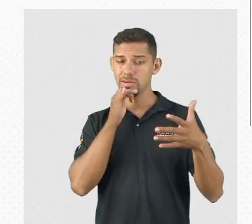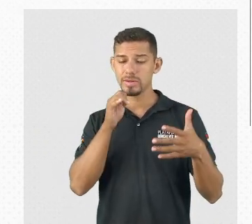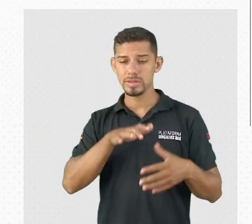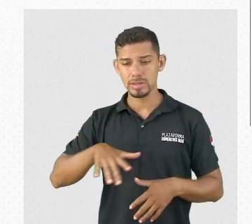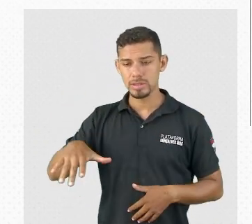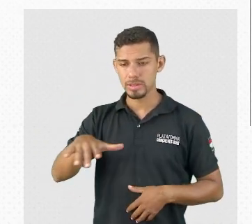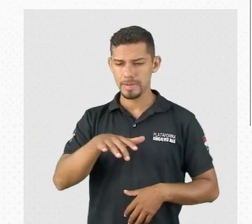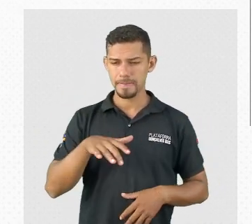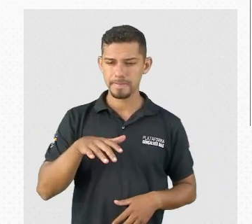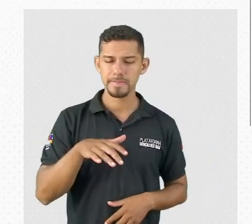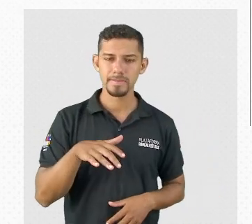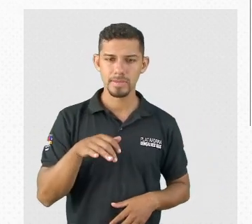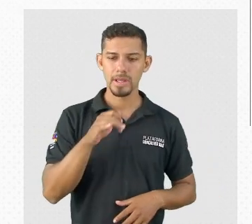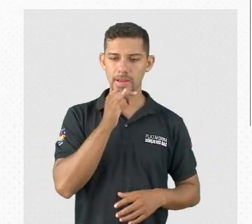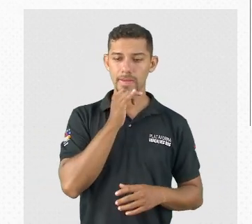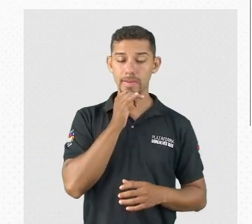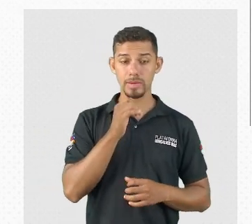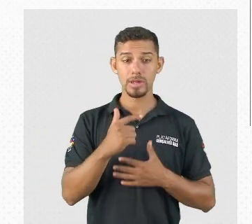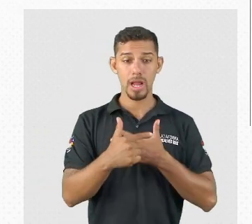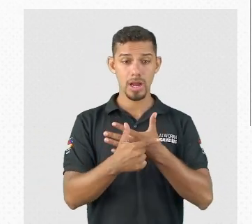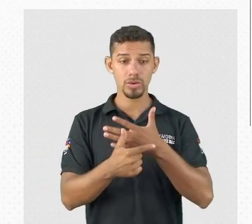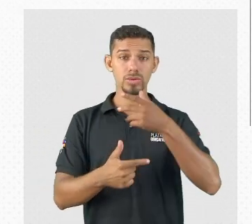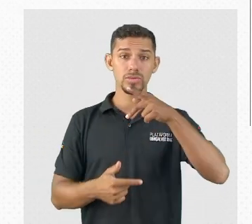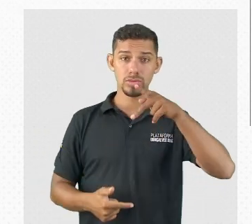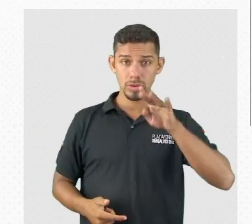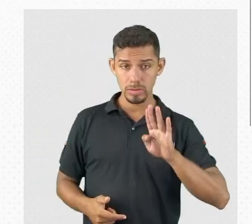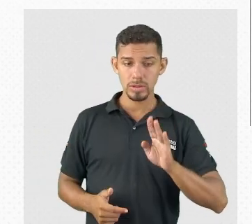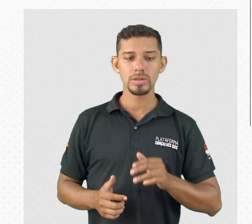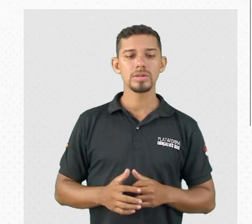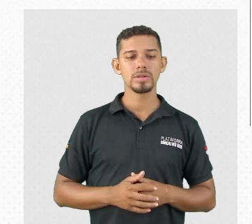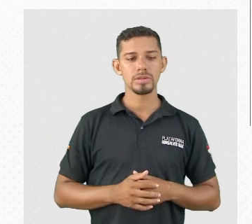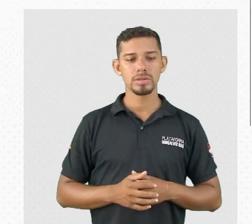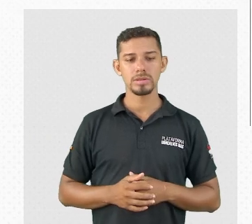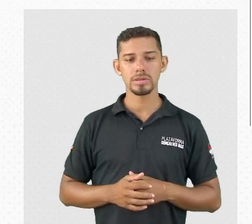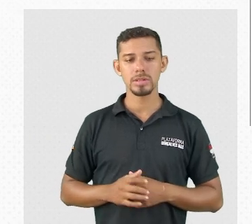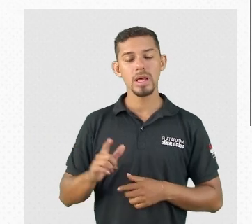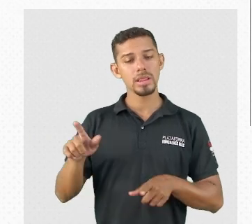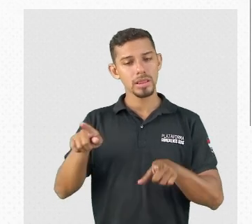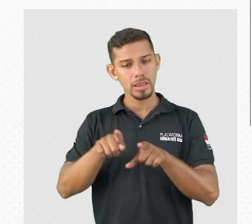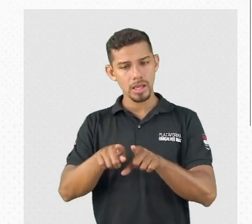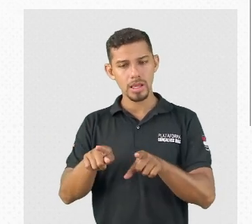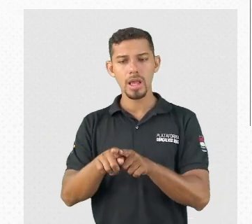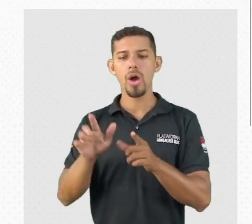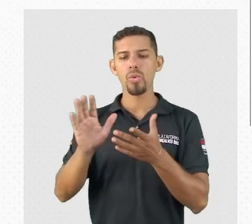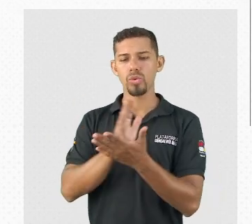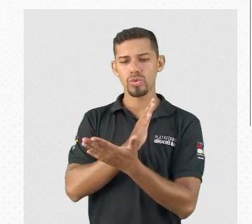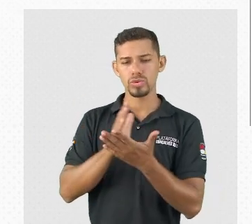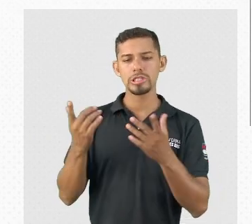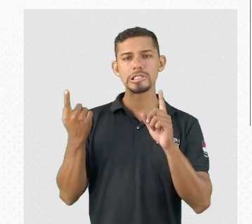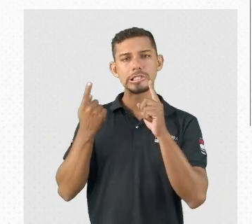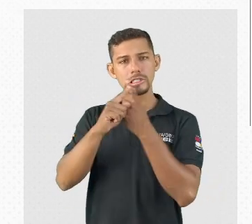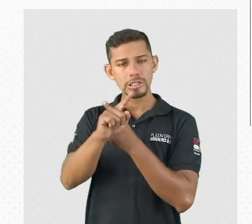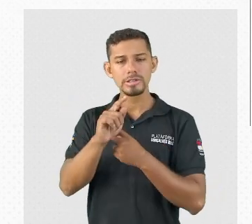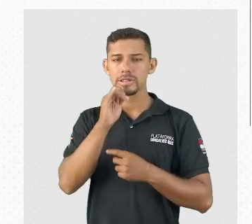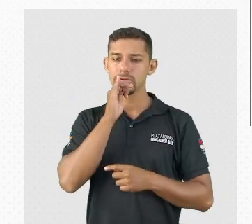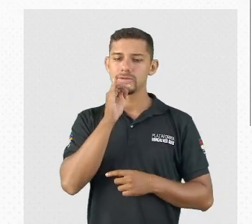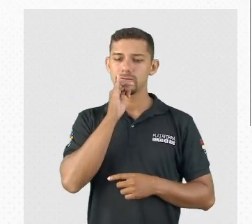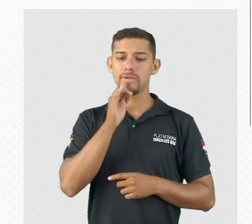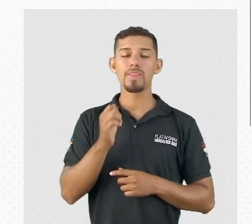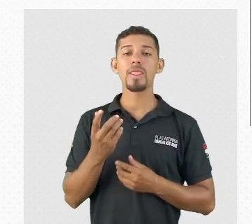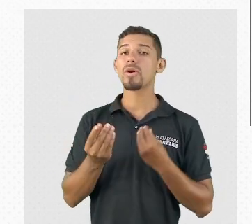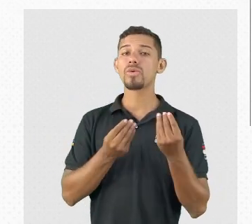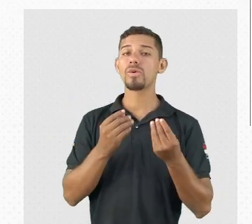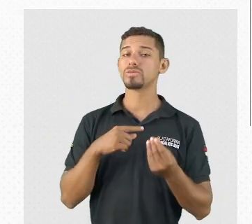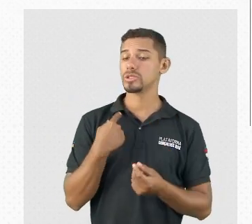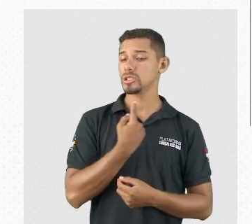dentro desses cargos públicos. Só que a gente tem também alguns desafios, e isso diz respeito a como que